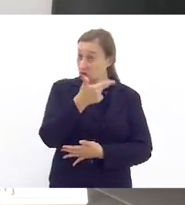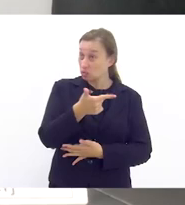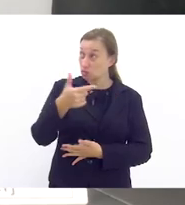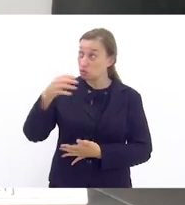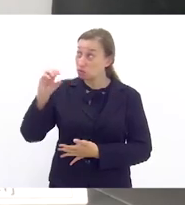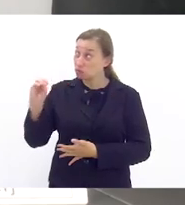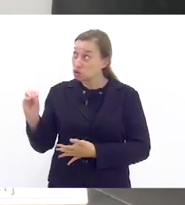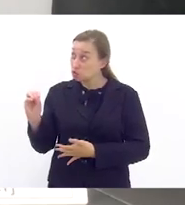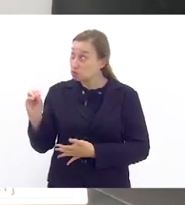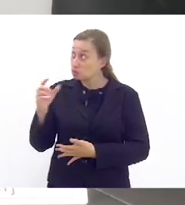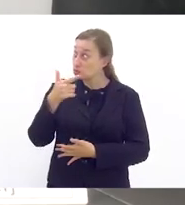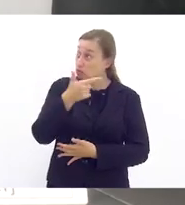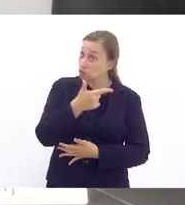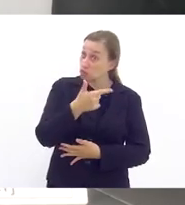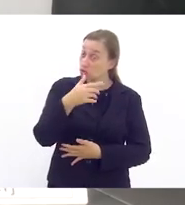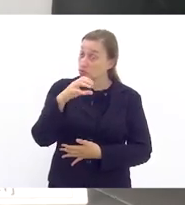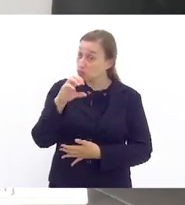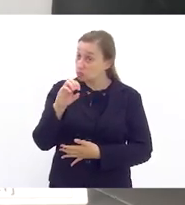coisa,